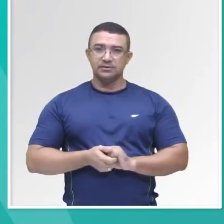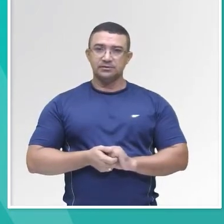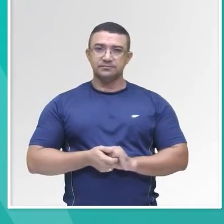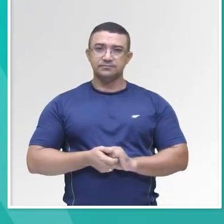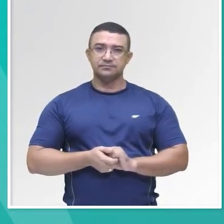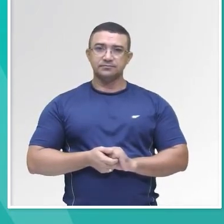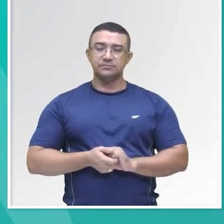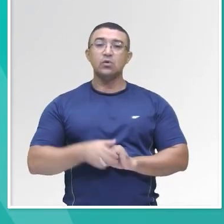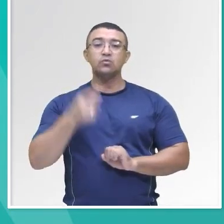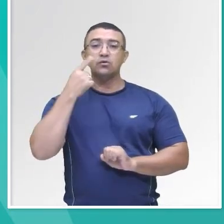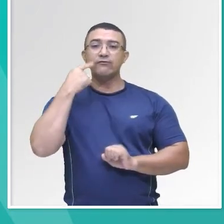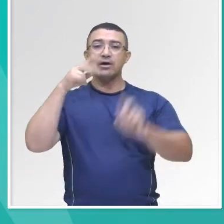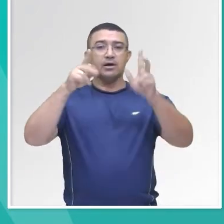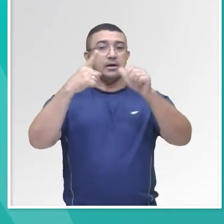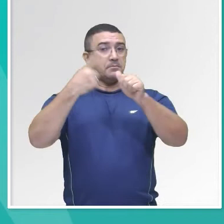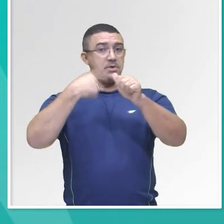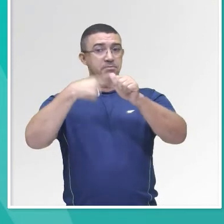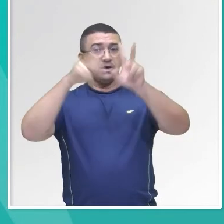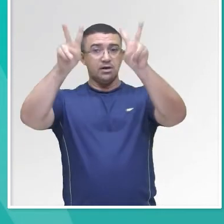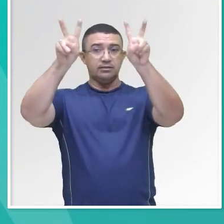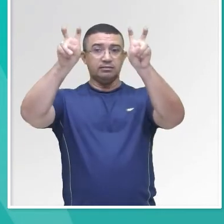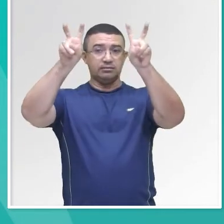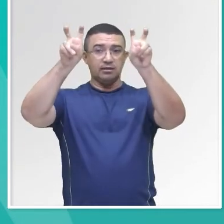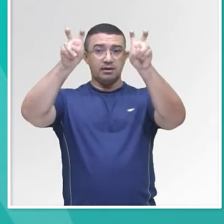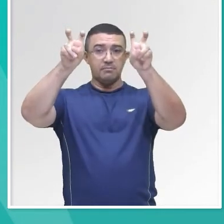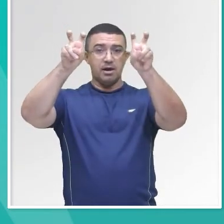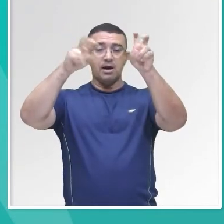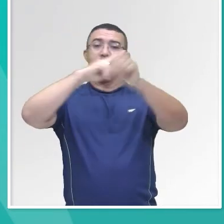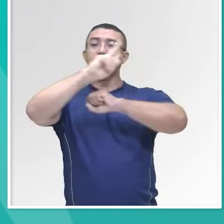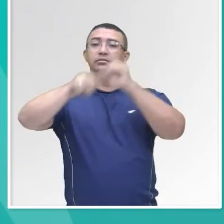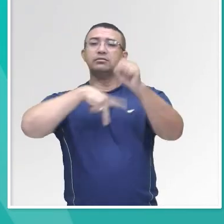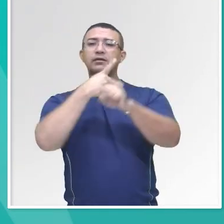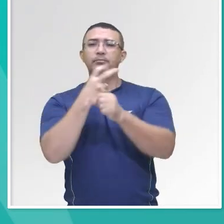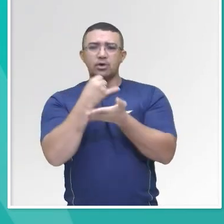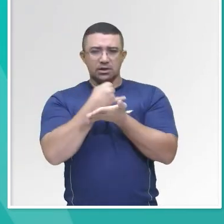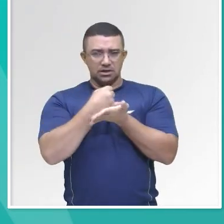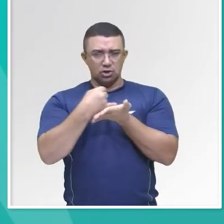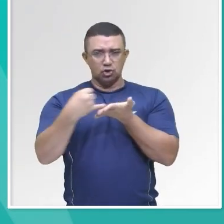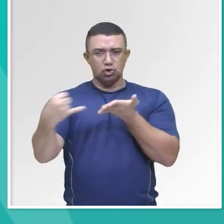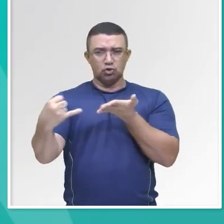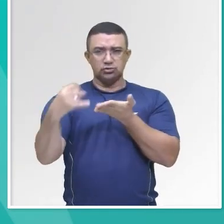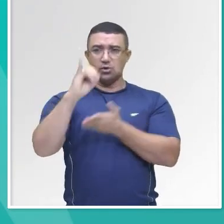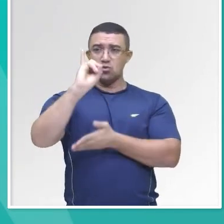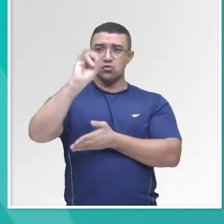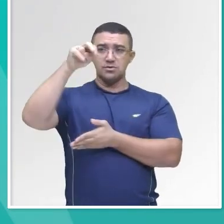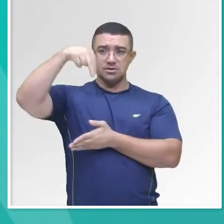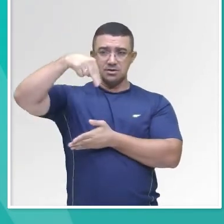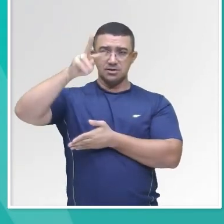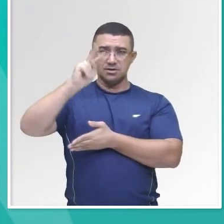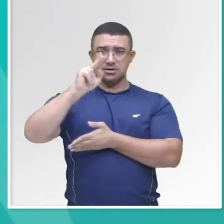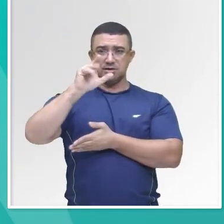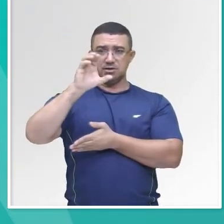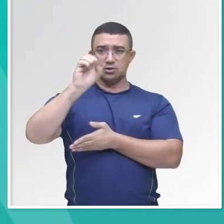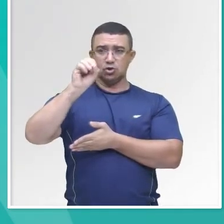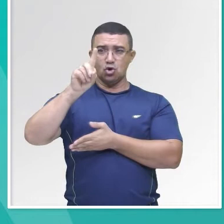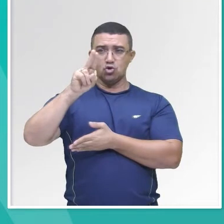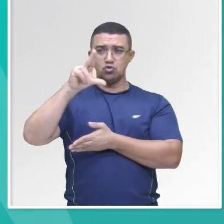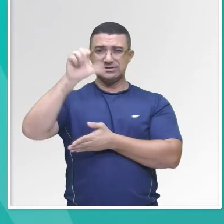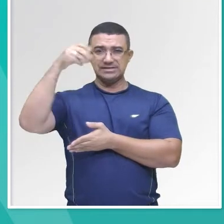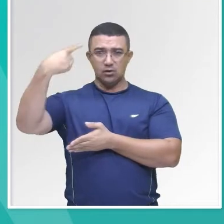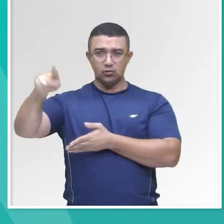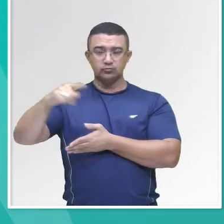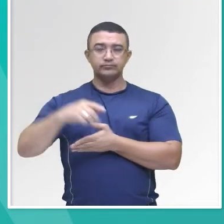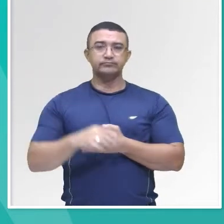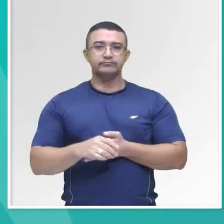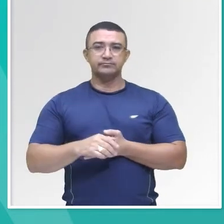do tópico frasal, da introdução completa, que trouxe aqueles 2 temas para nós, né? A televisão,